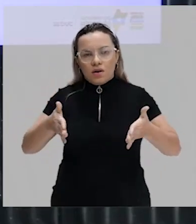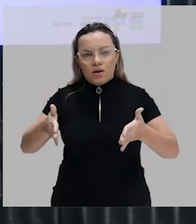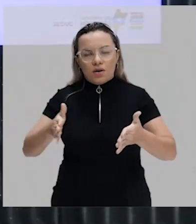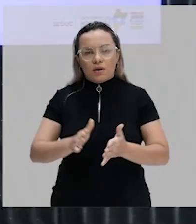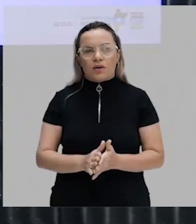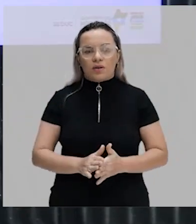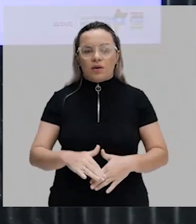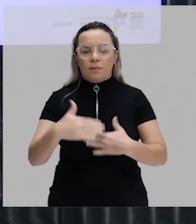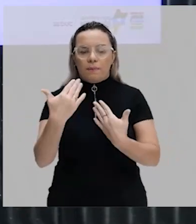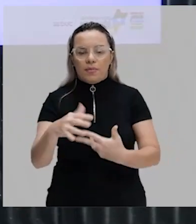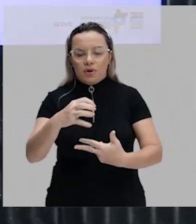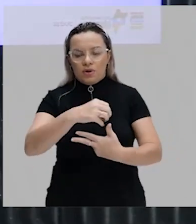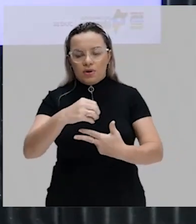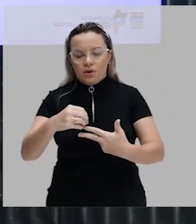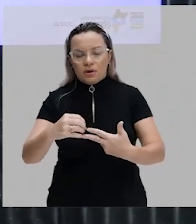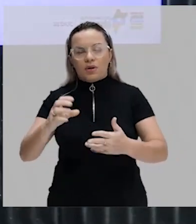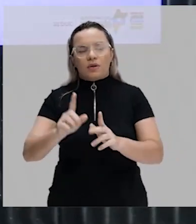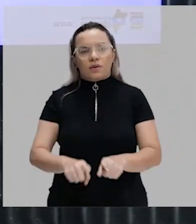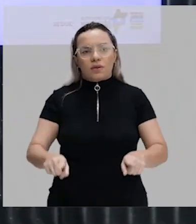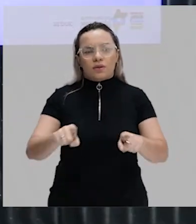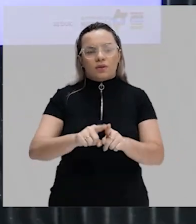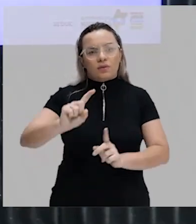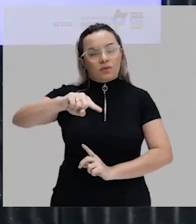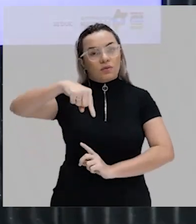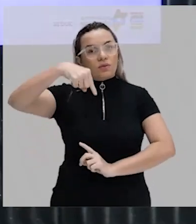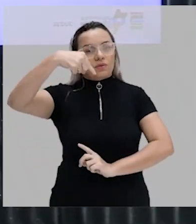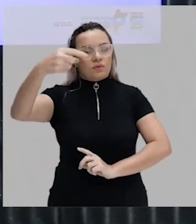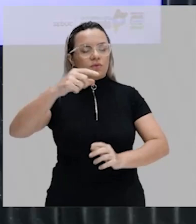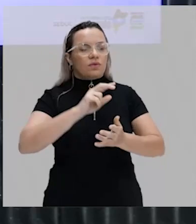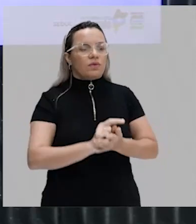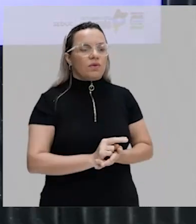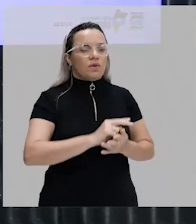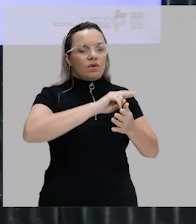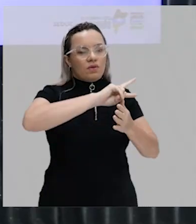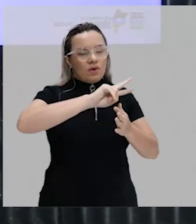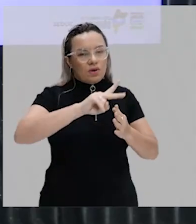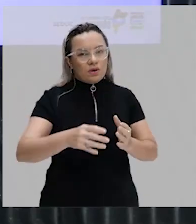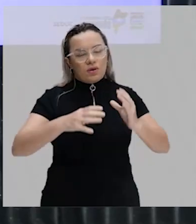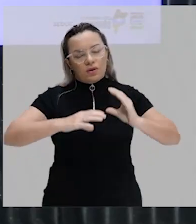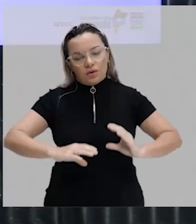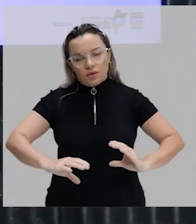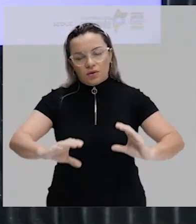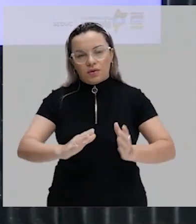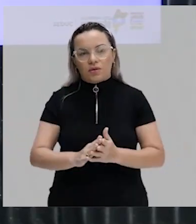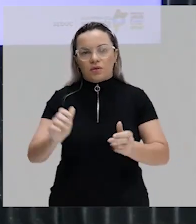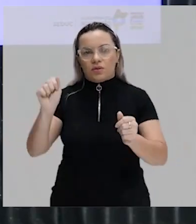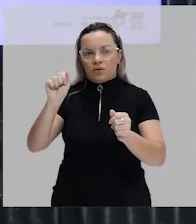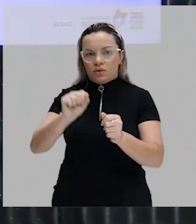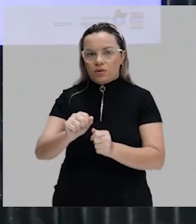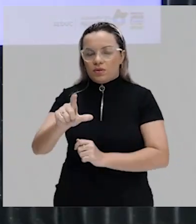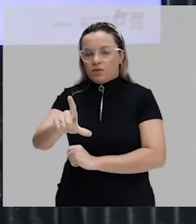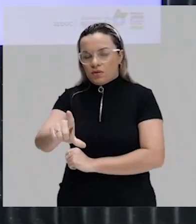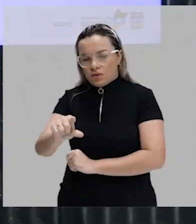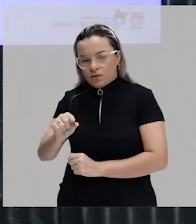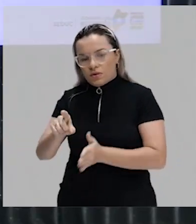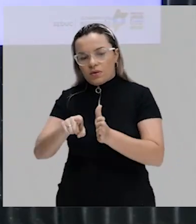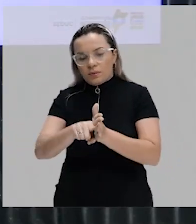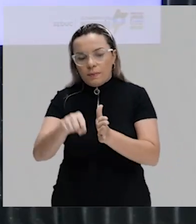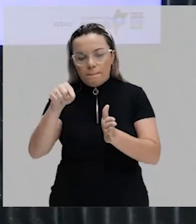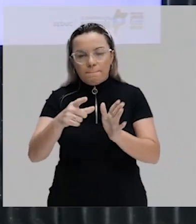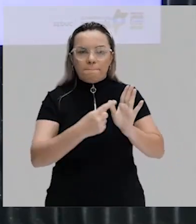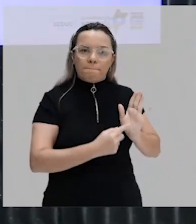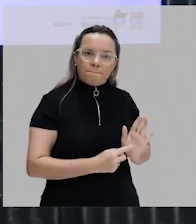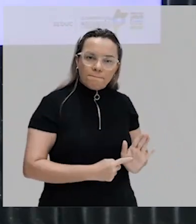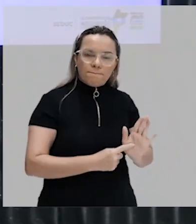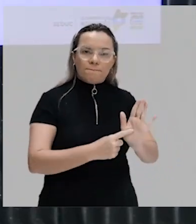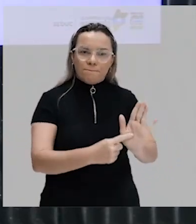Enem. Mas, além disso, né, nós sabemos que tem outros concursos por aí e nós fazemos a seleção de algumas questões para trazer e apresentar